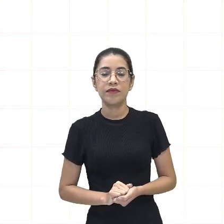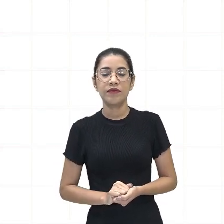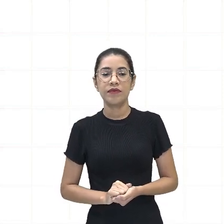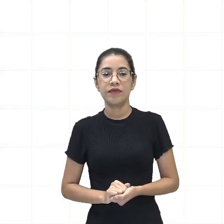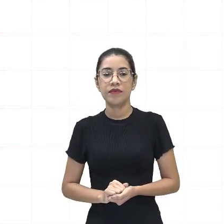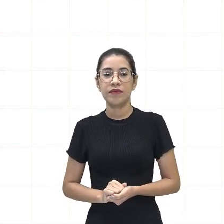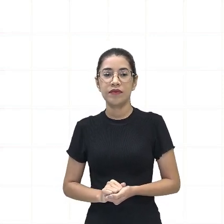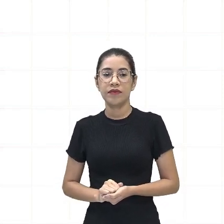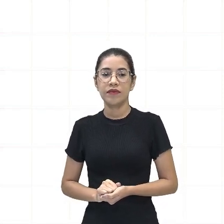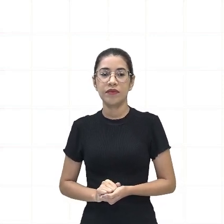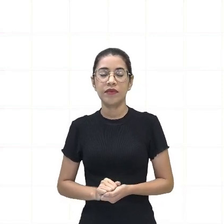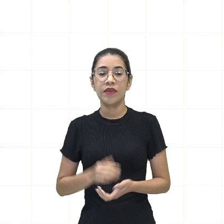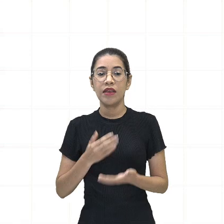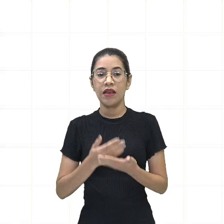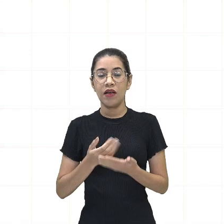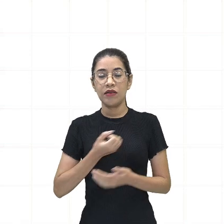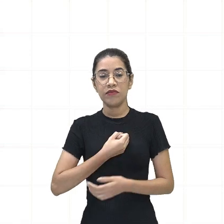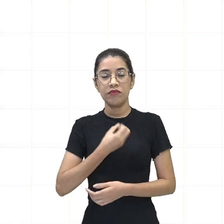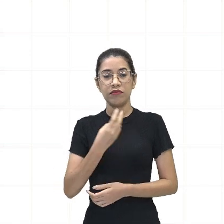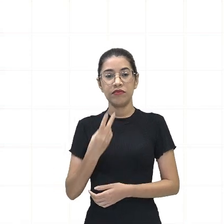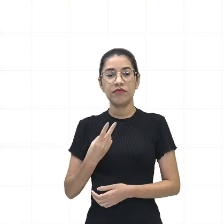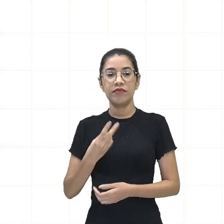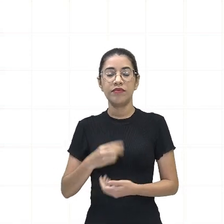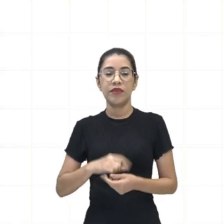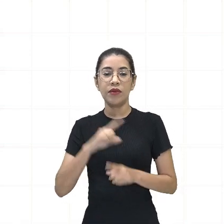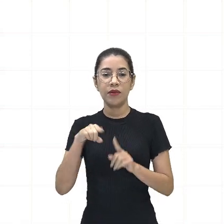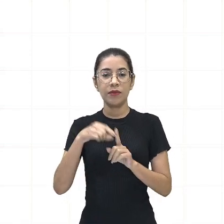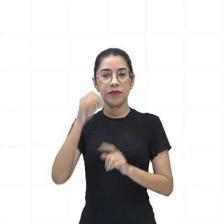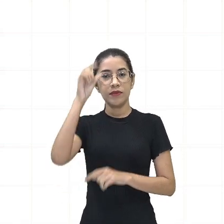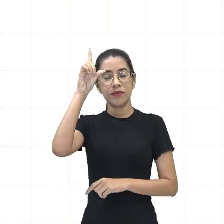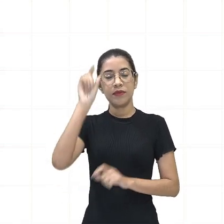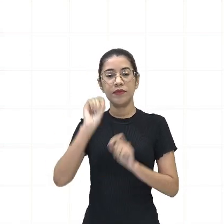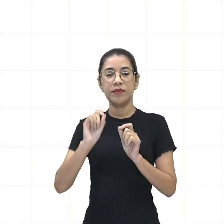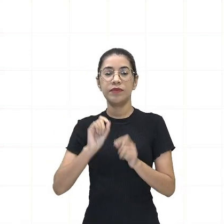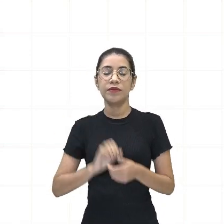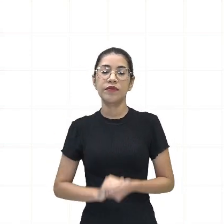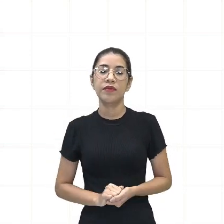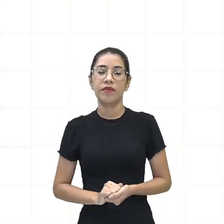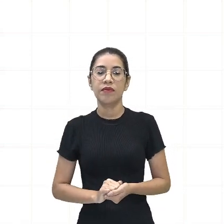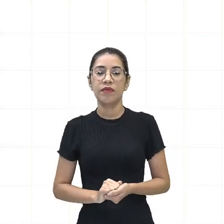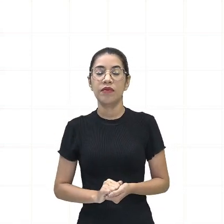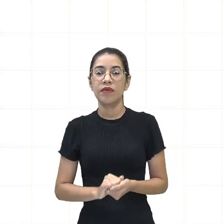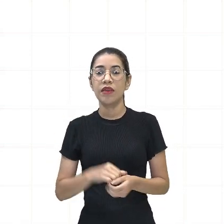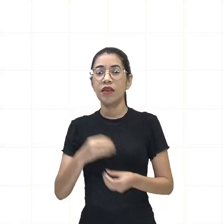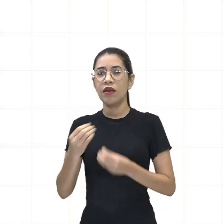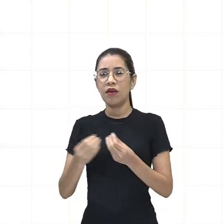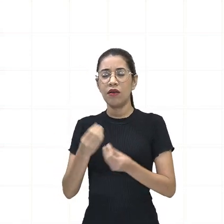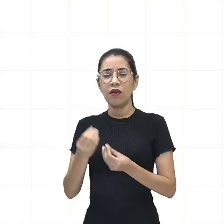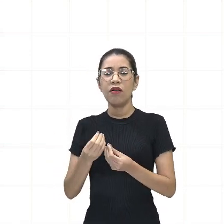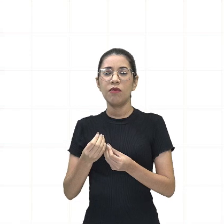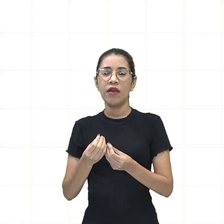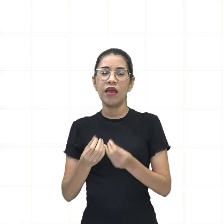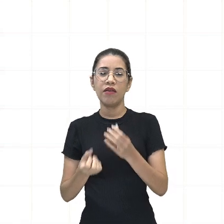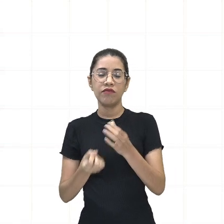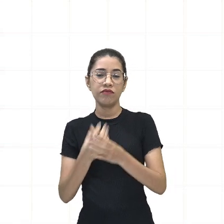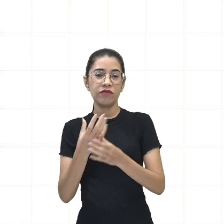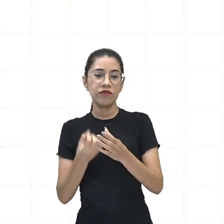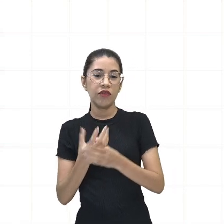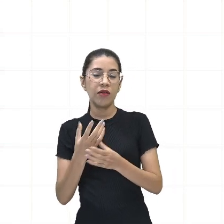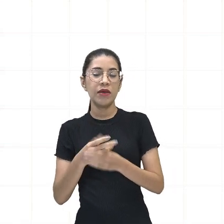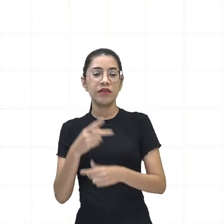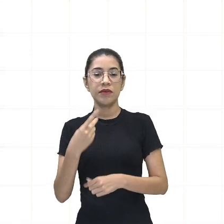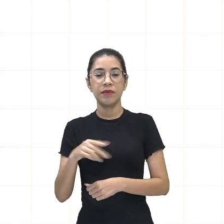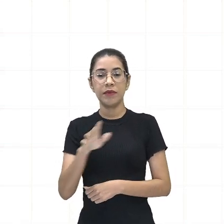Então, temos aí a nossa aula de número 2, o objeto de conhecimento. Temos ideias e concepções